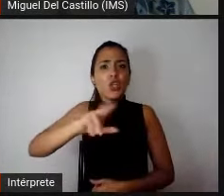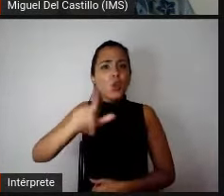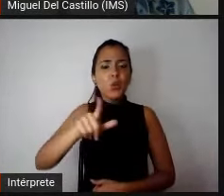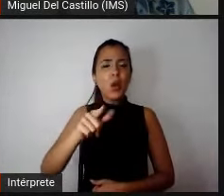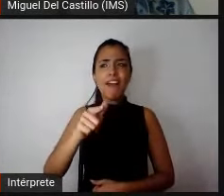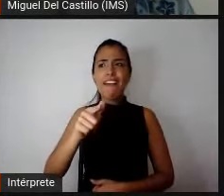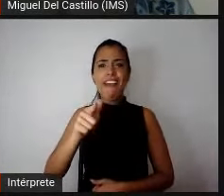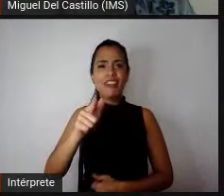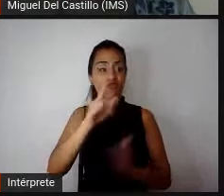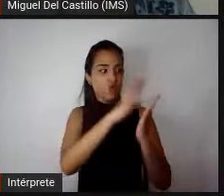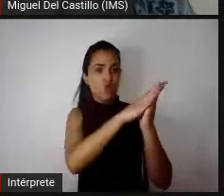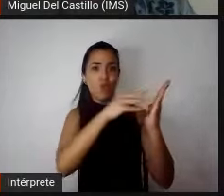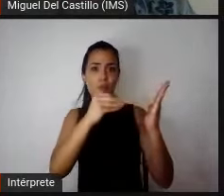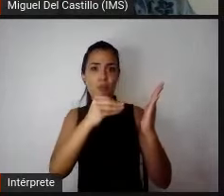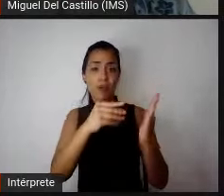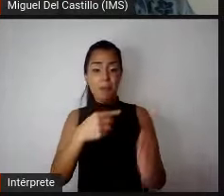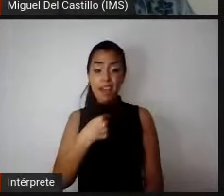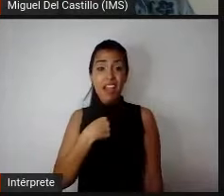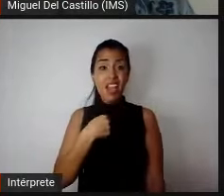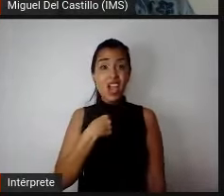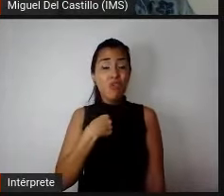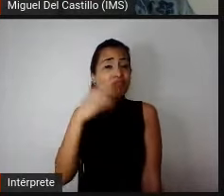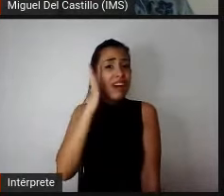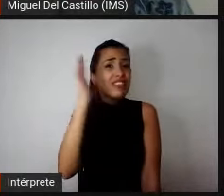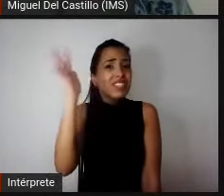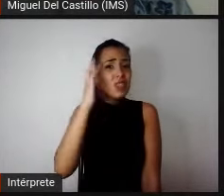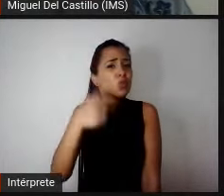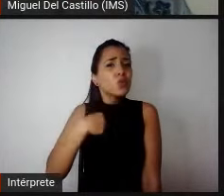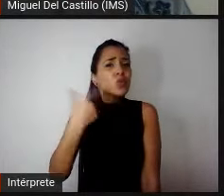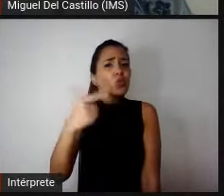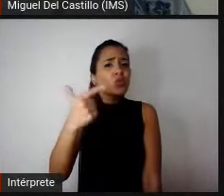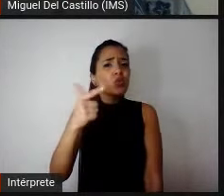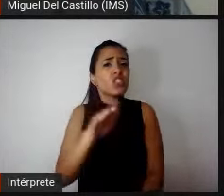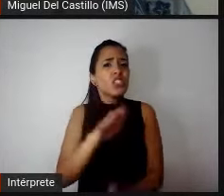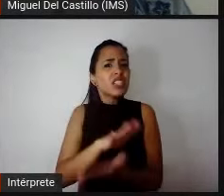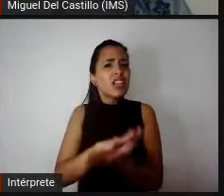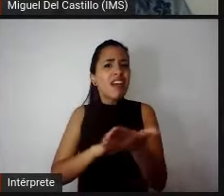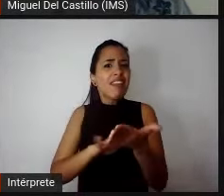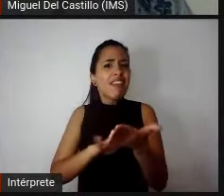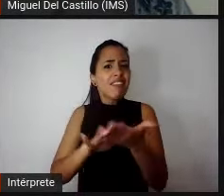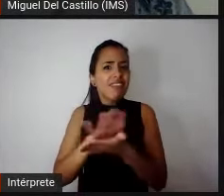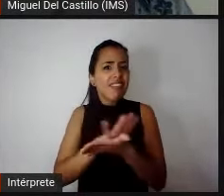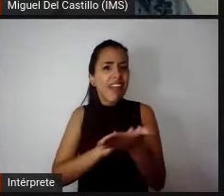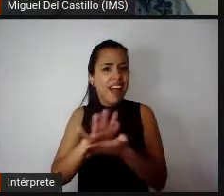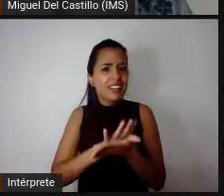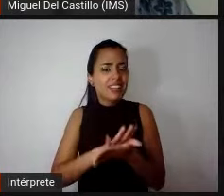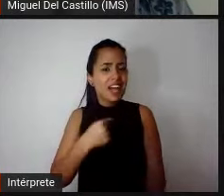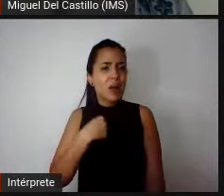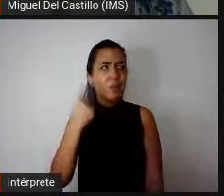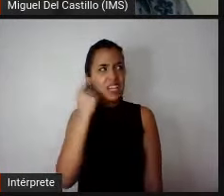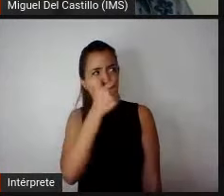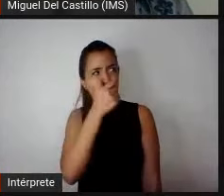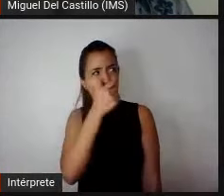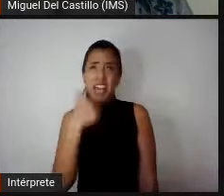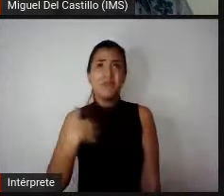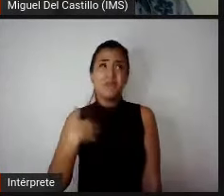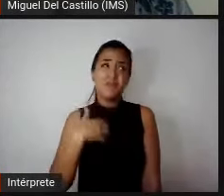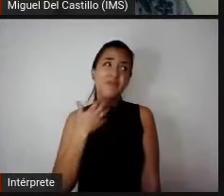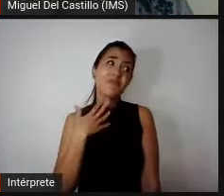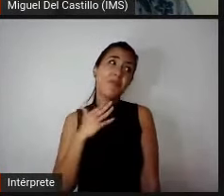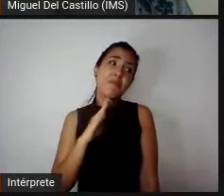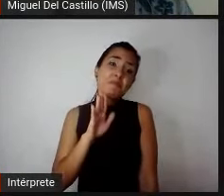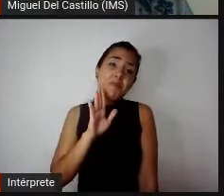tinha imaginação, pensei, bom, é covardia, mas pensei, vou começar a